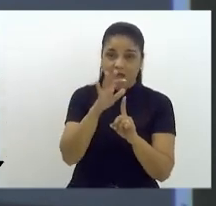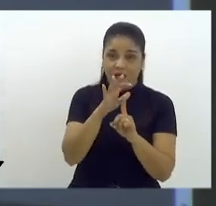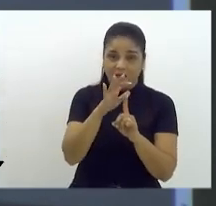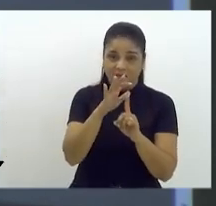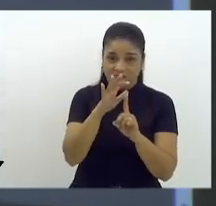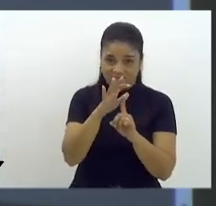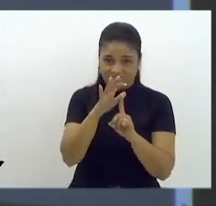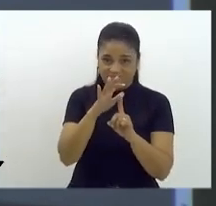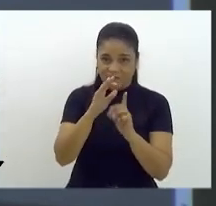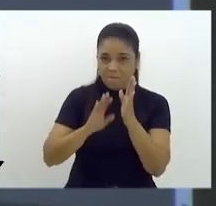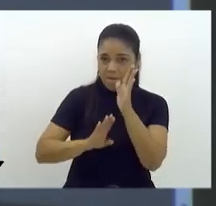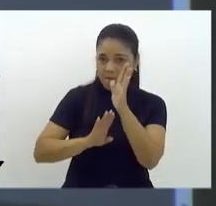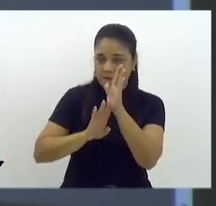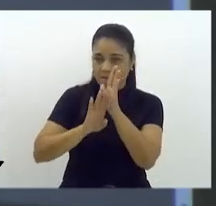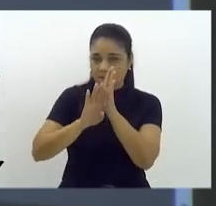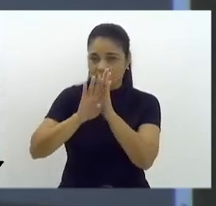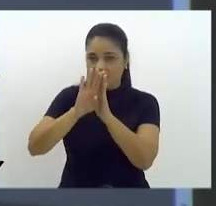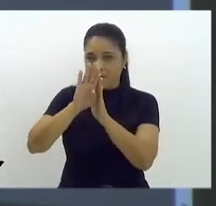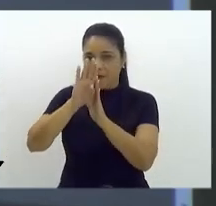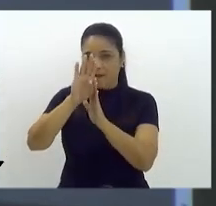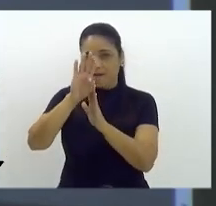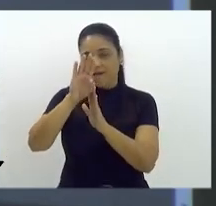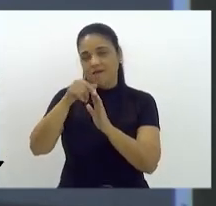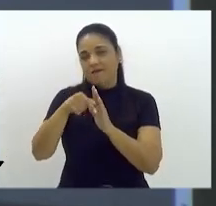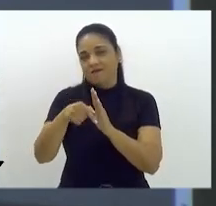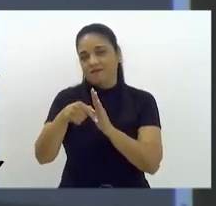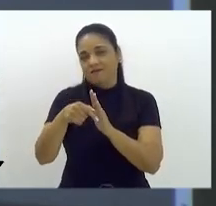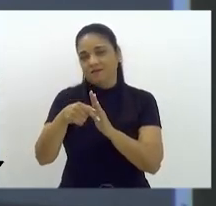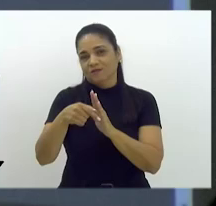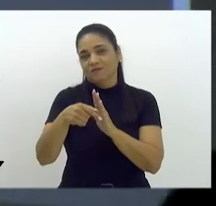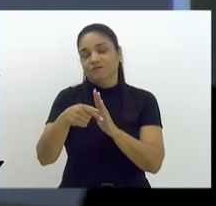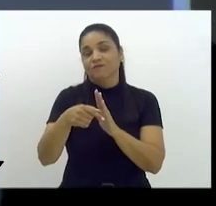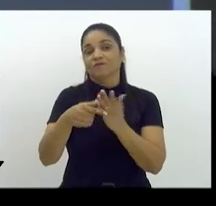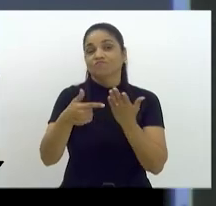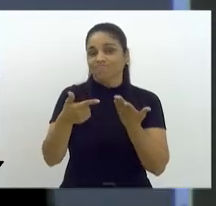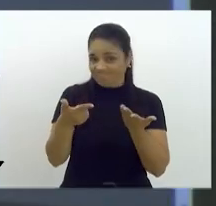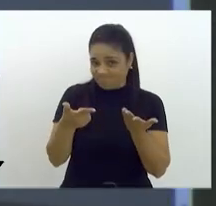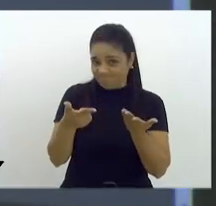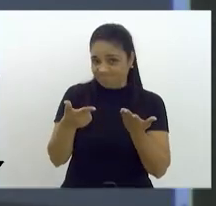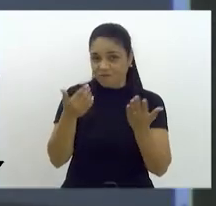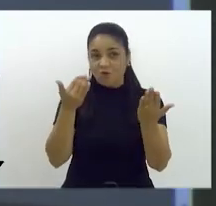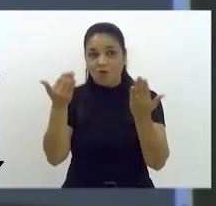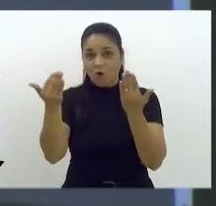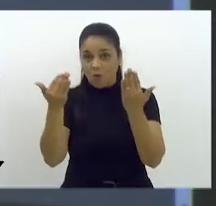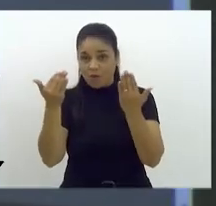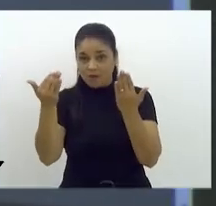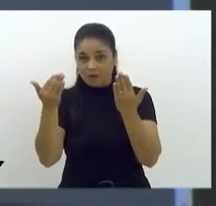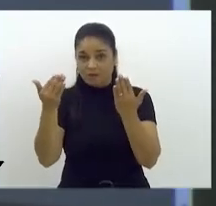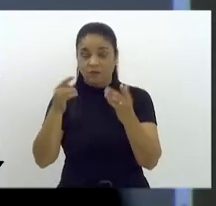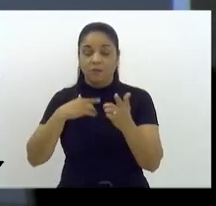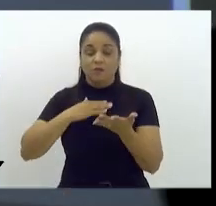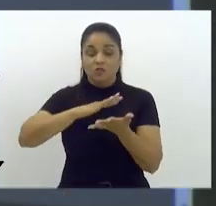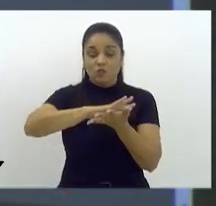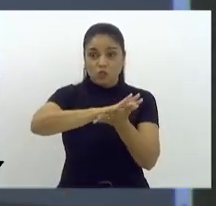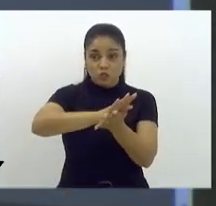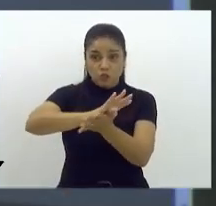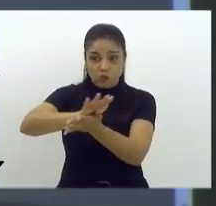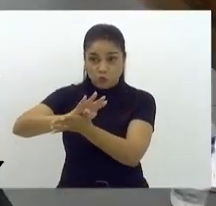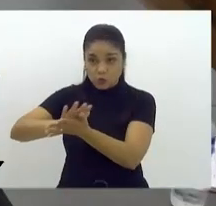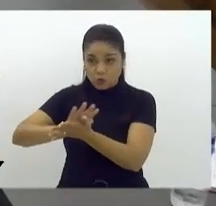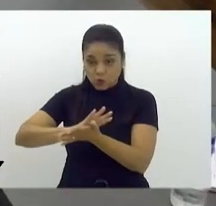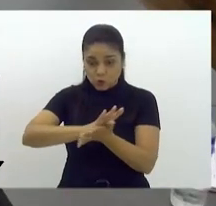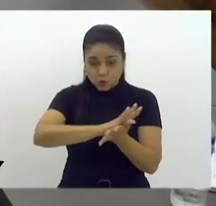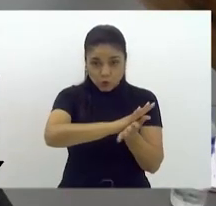no primeiro semestre 2023 em relação ao primeiro semestre 2022 depois a injúria passa lá Rafael por